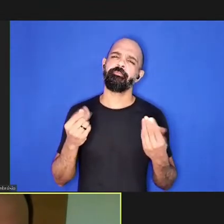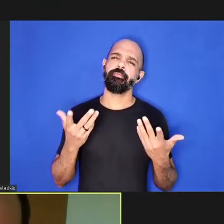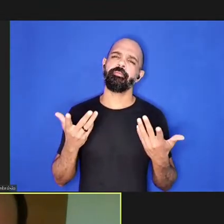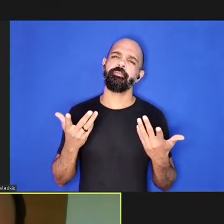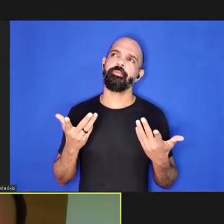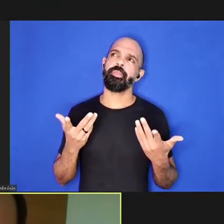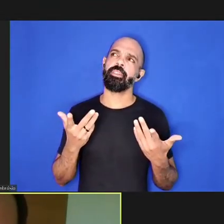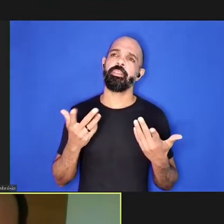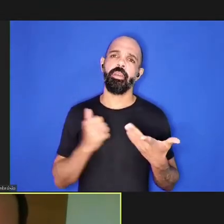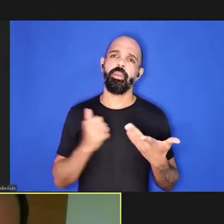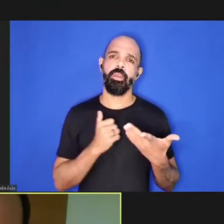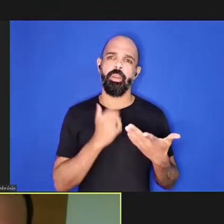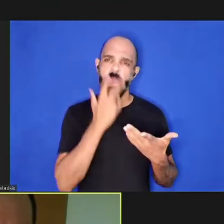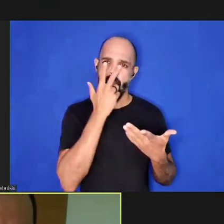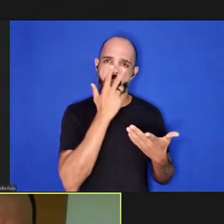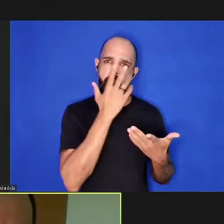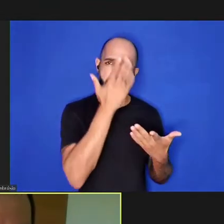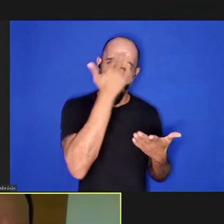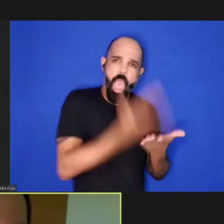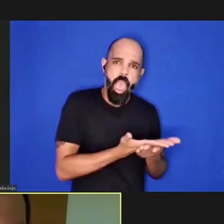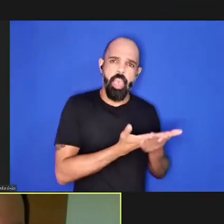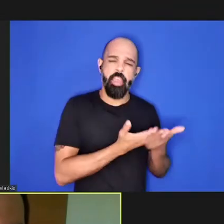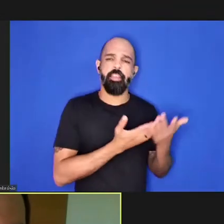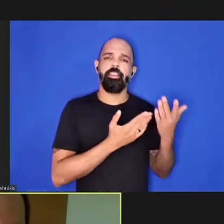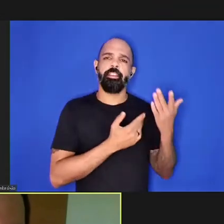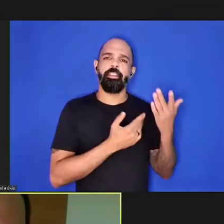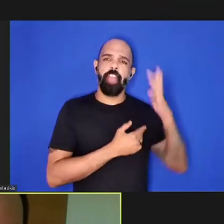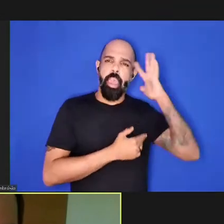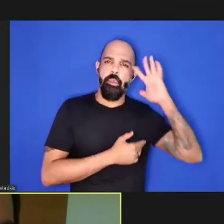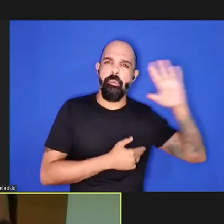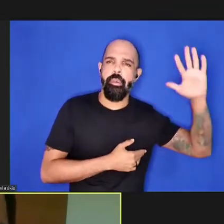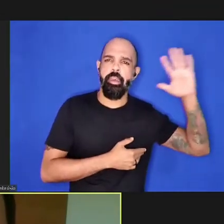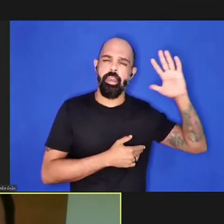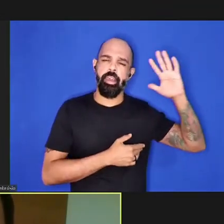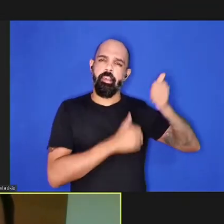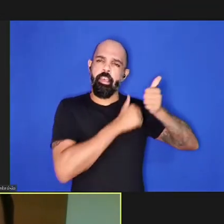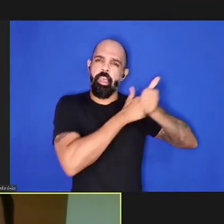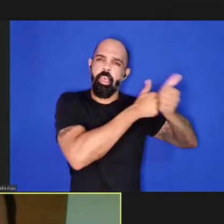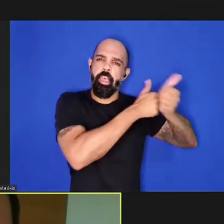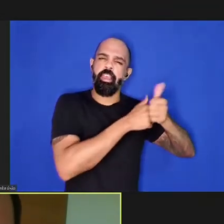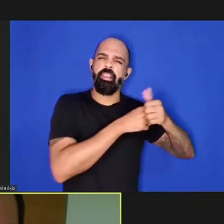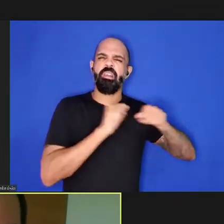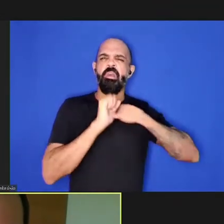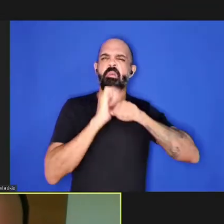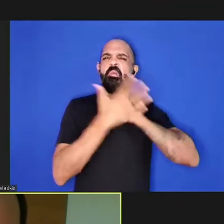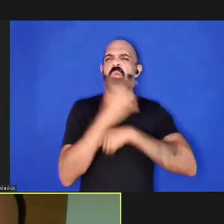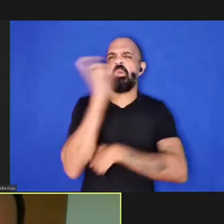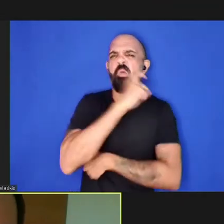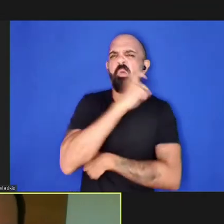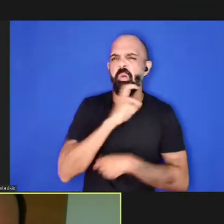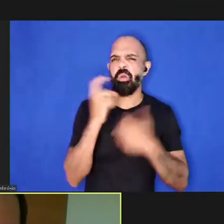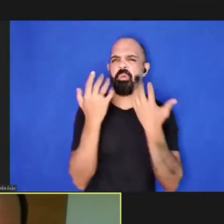comprado teorias que, segundo as quais a epidemia não existe.